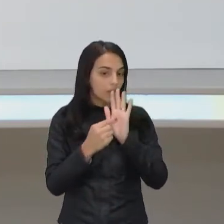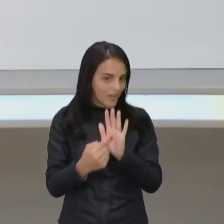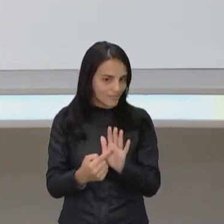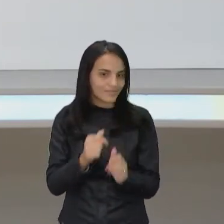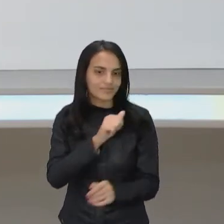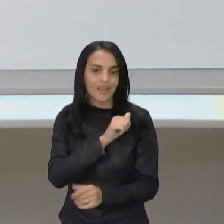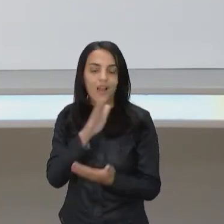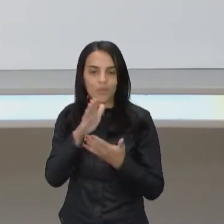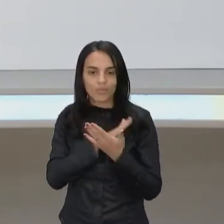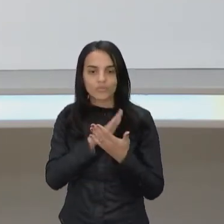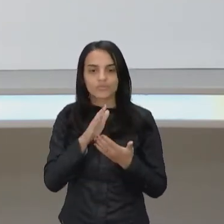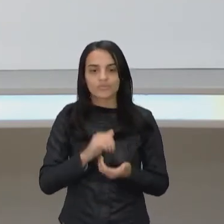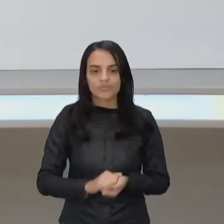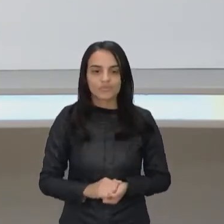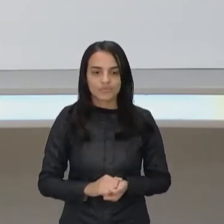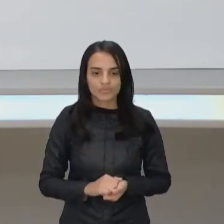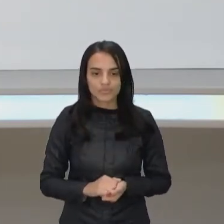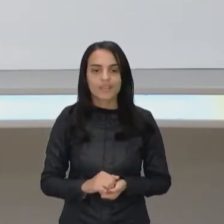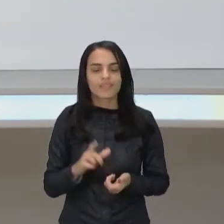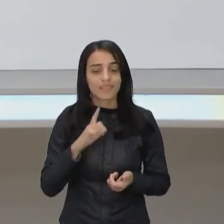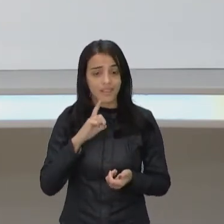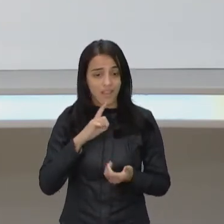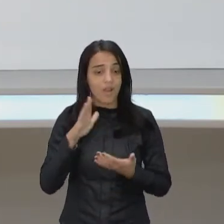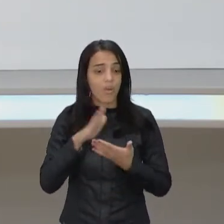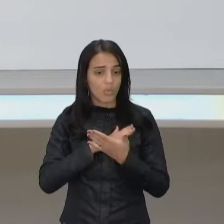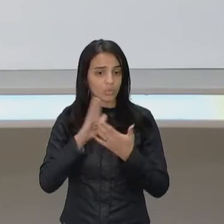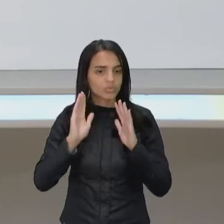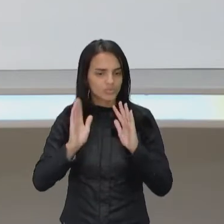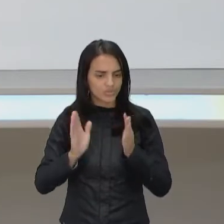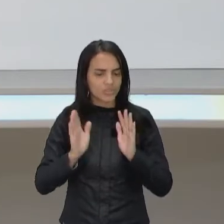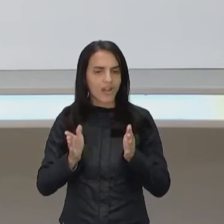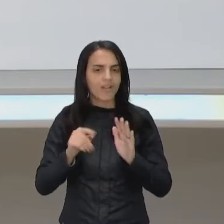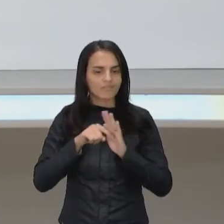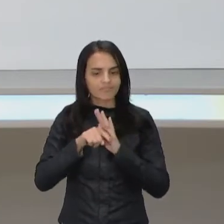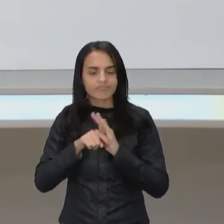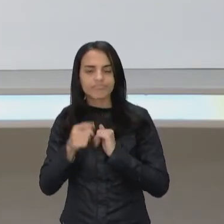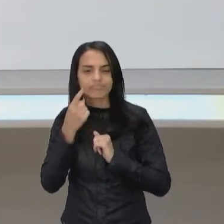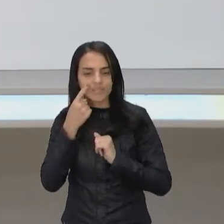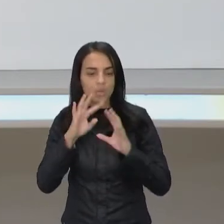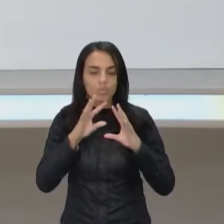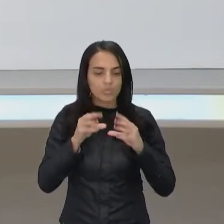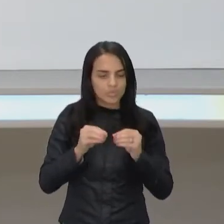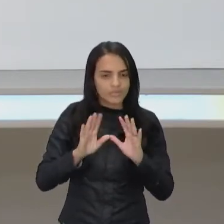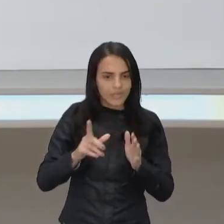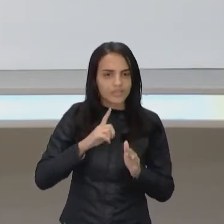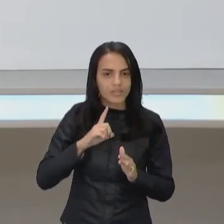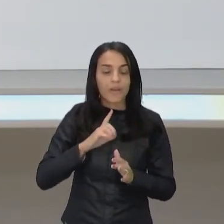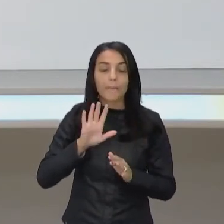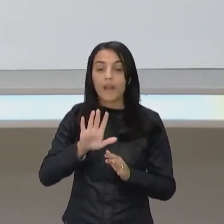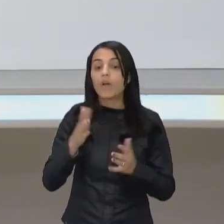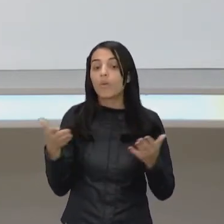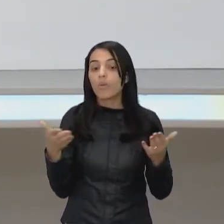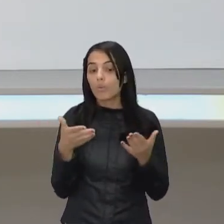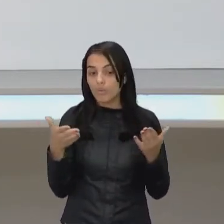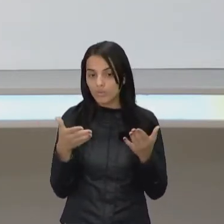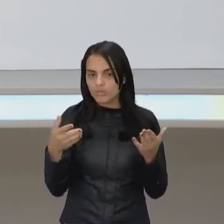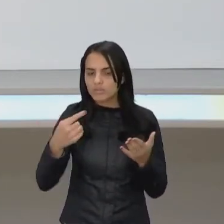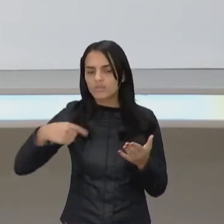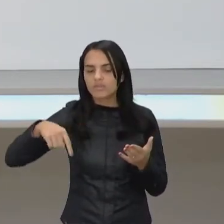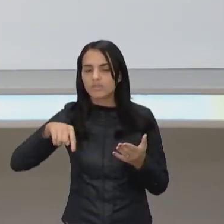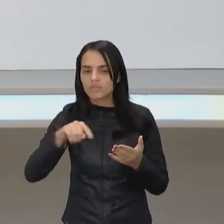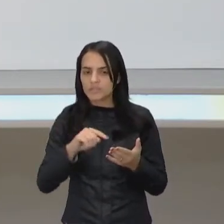luz, digamos assim. Já temos algumas coisas aí levantadas, sistematizadas e tudo mais, mas hoje nós vamos fazer